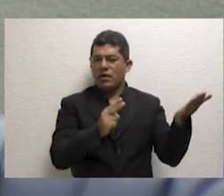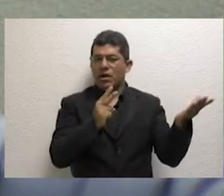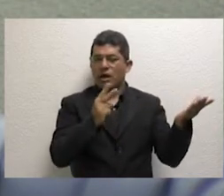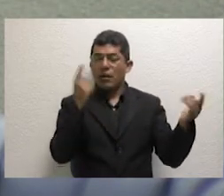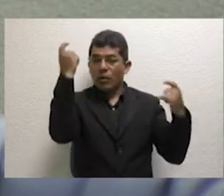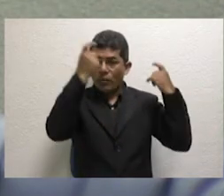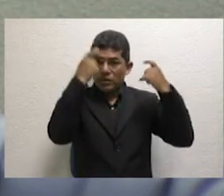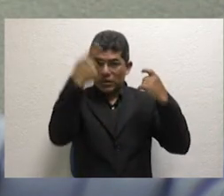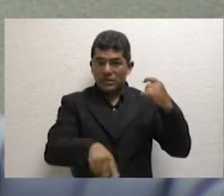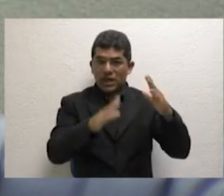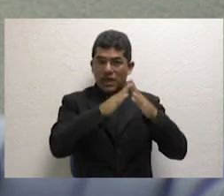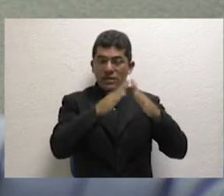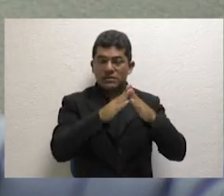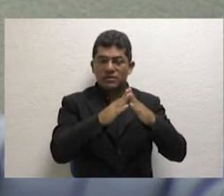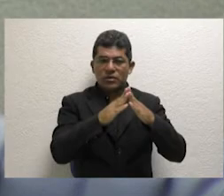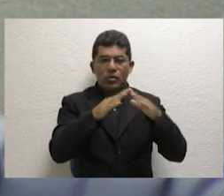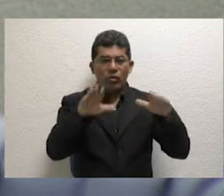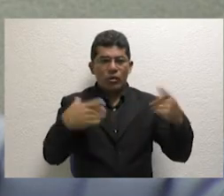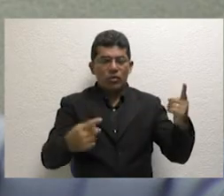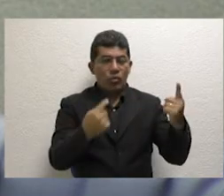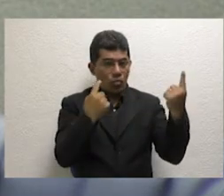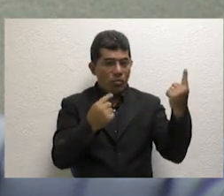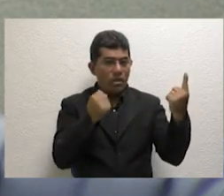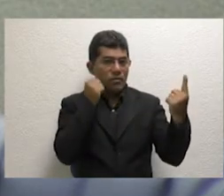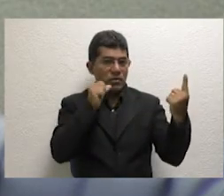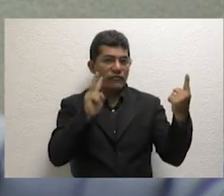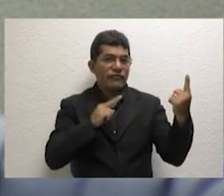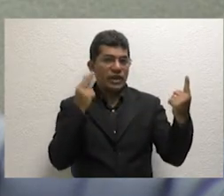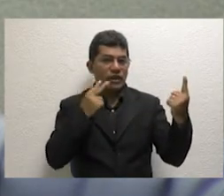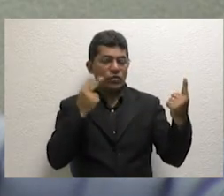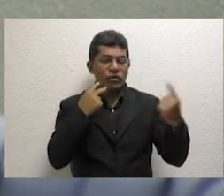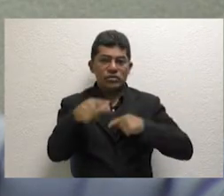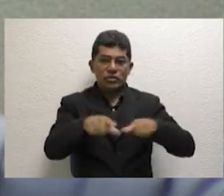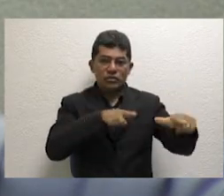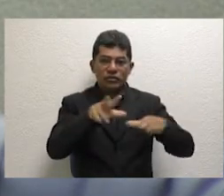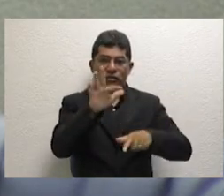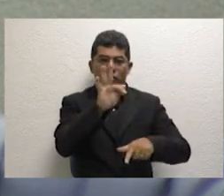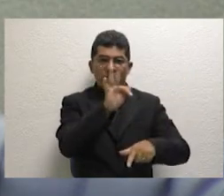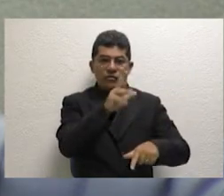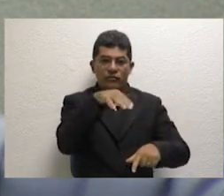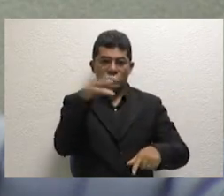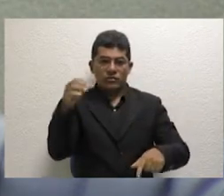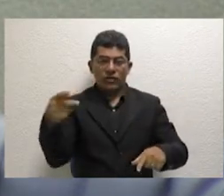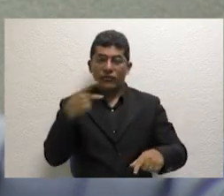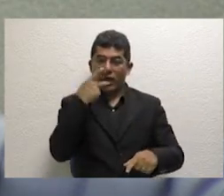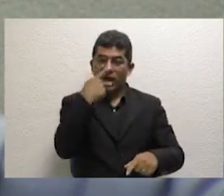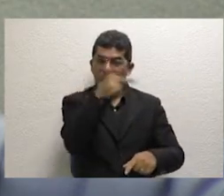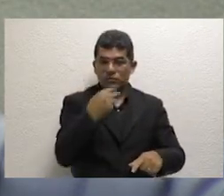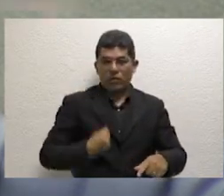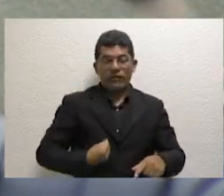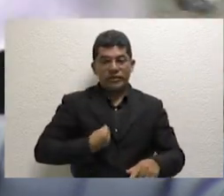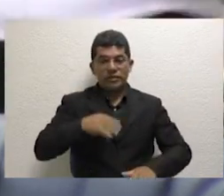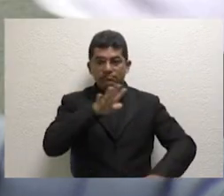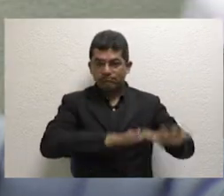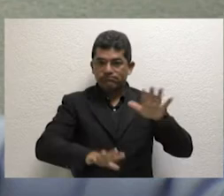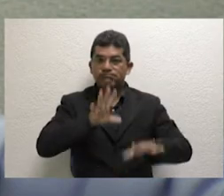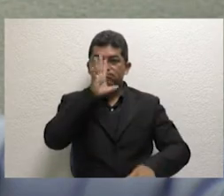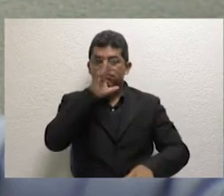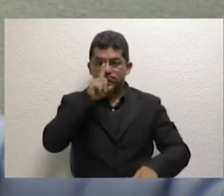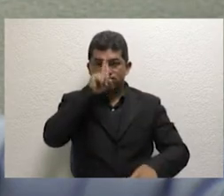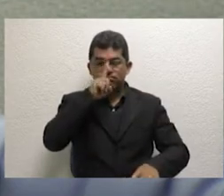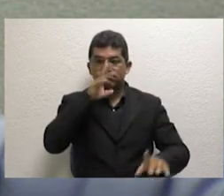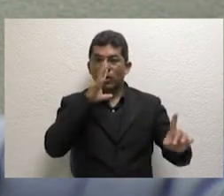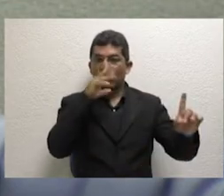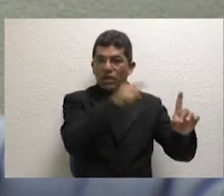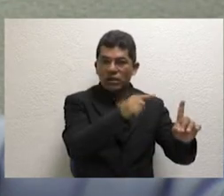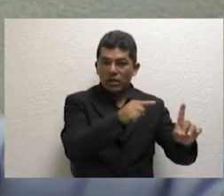casa quando uma vereadora no exercício do mandato vem a esta tribuna dizer que a sua integridade está ameaçada então